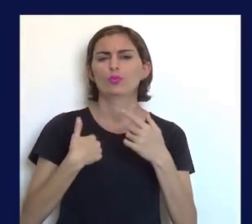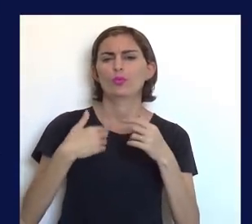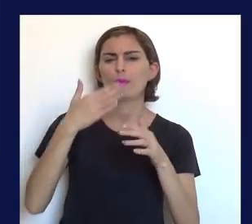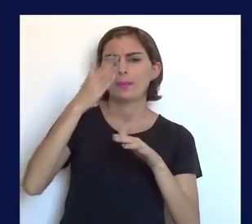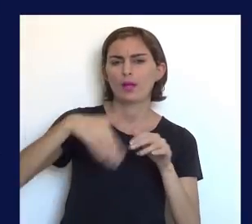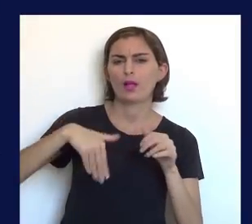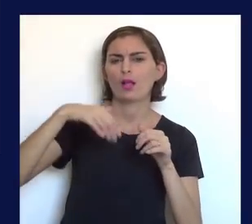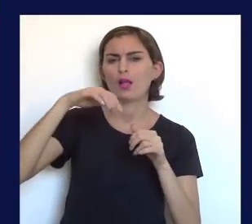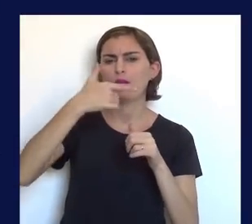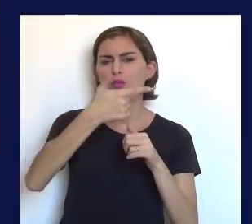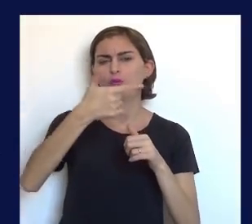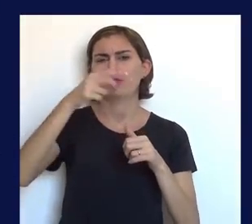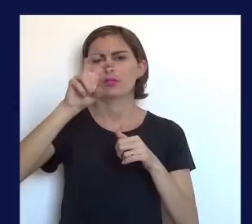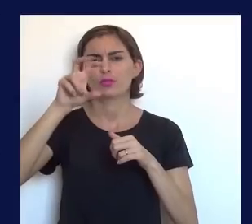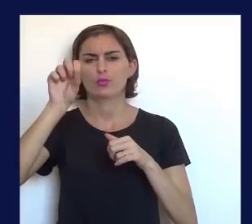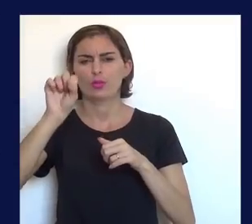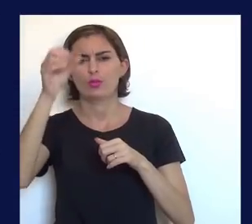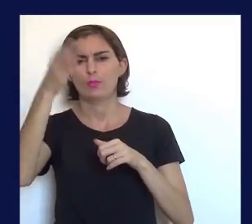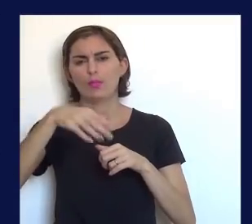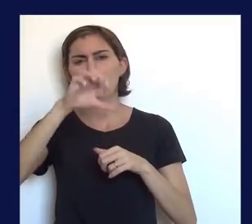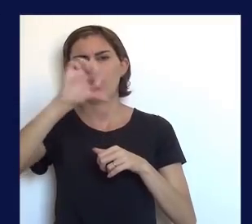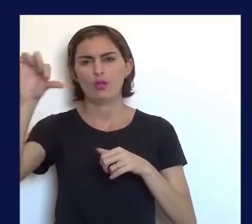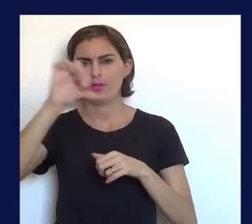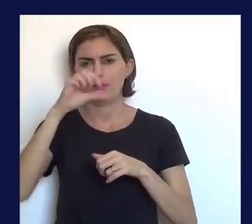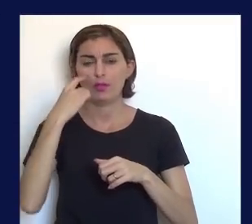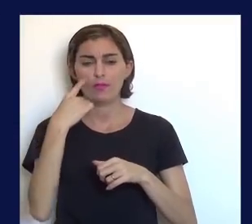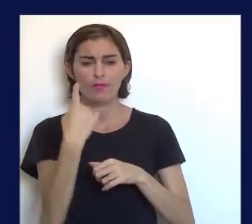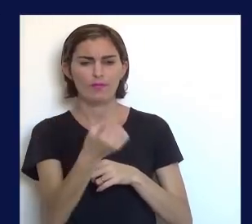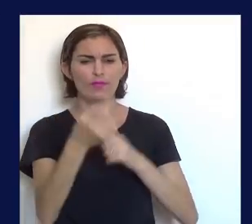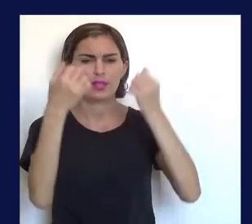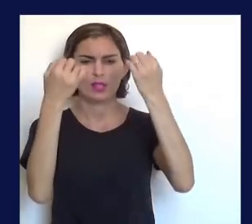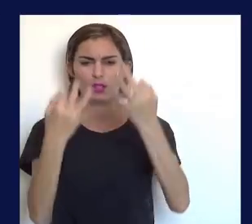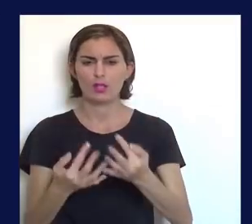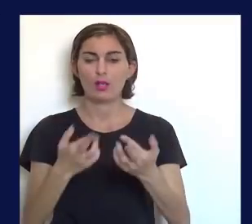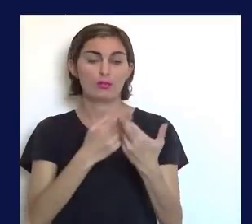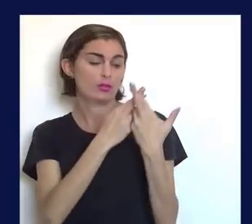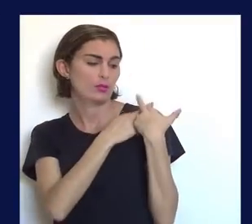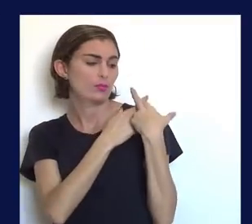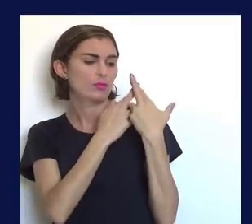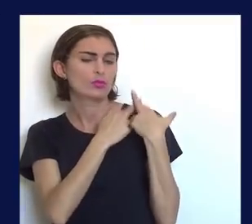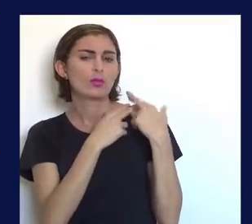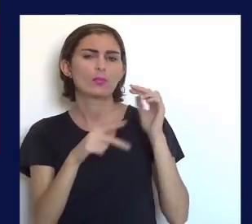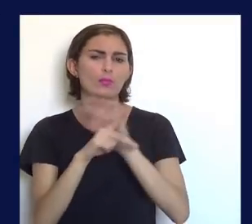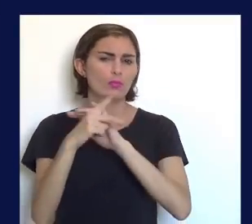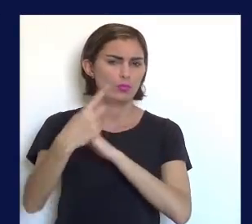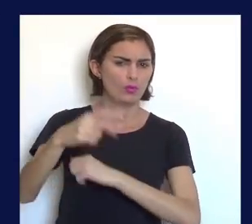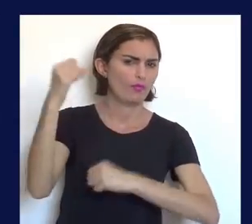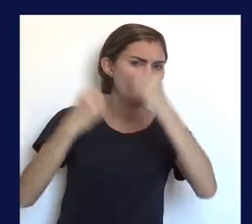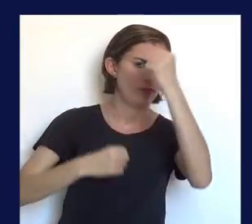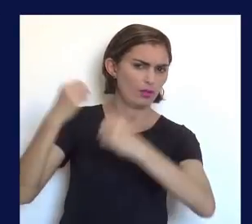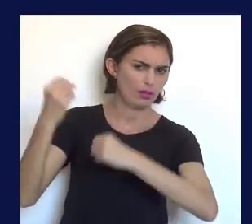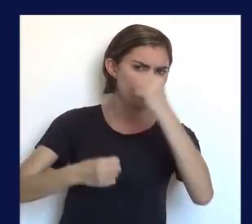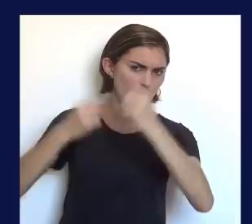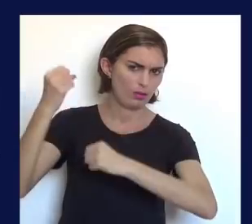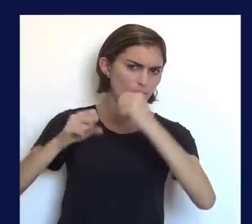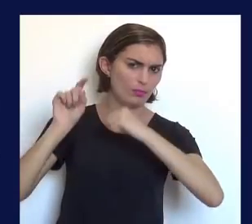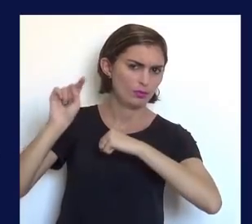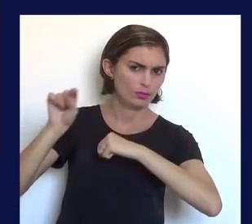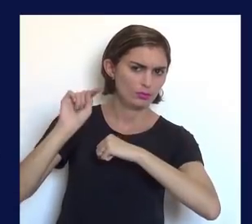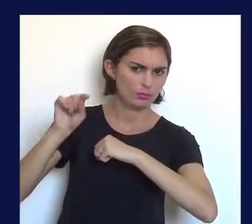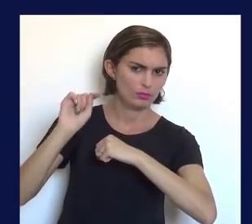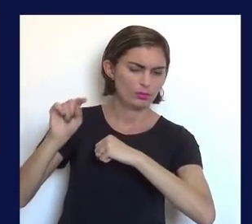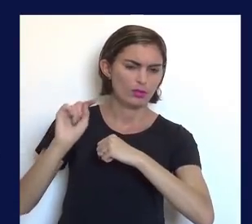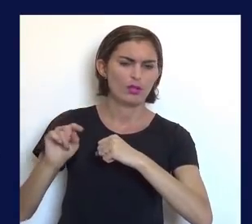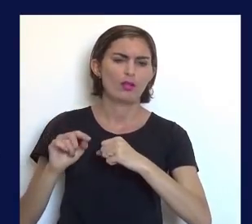258/99, ok? Que institui, está na nossa tela, institui a responsabilidade do produtor, do